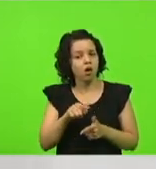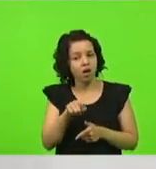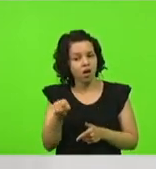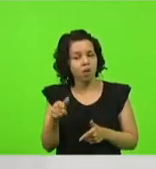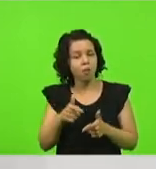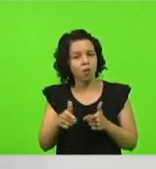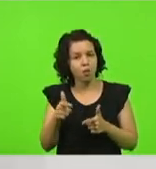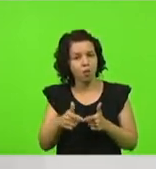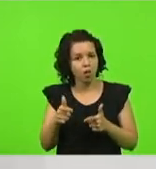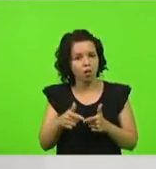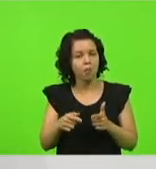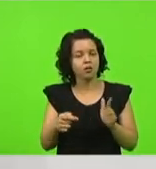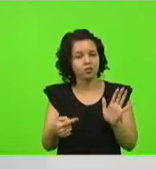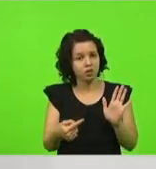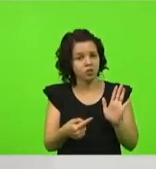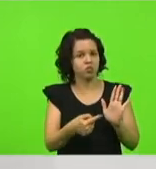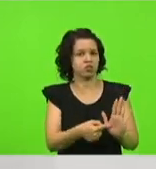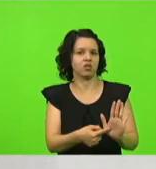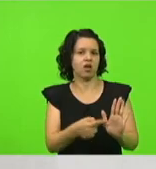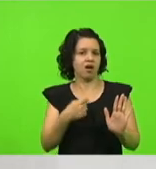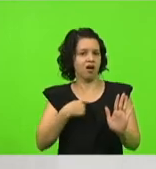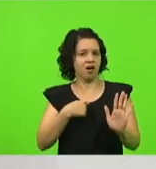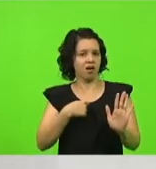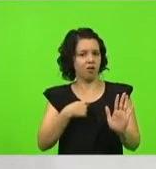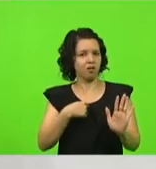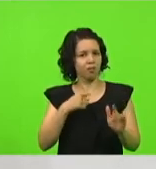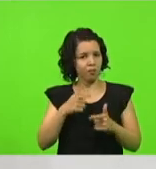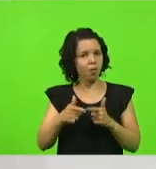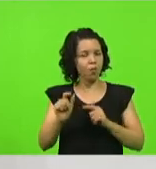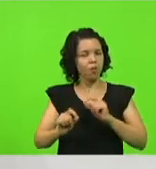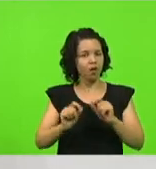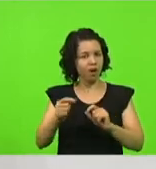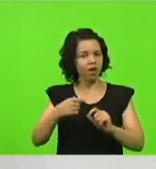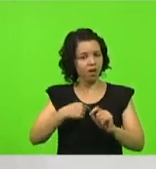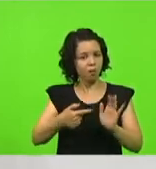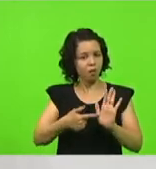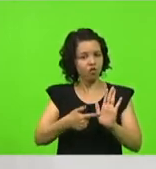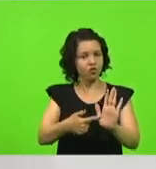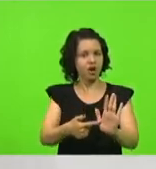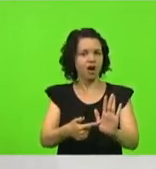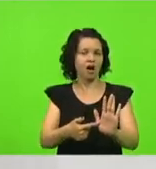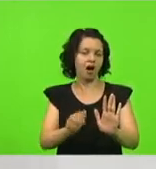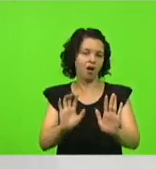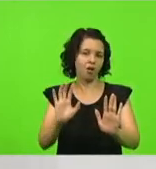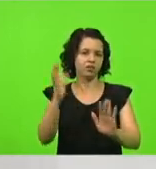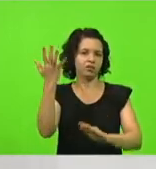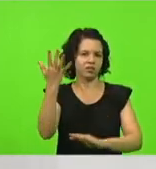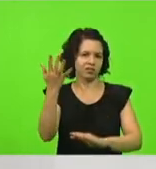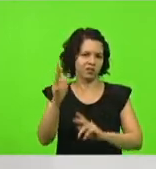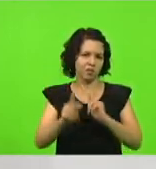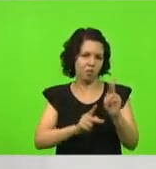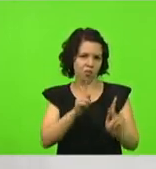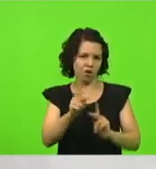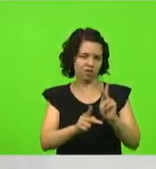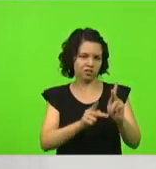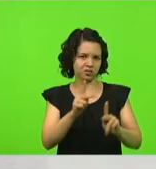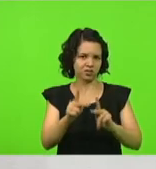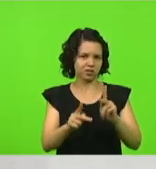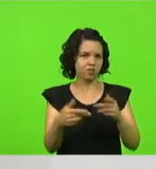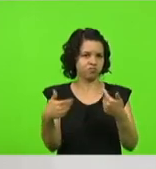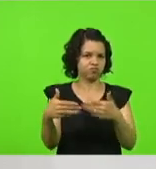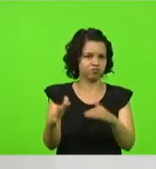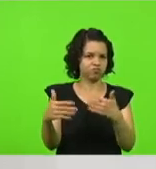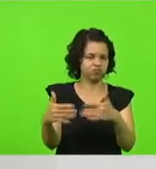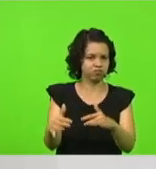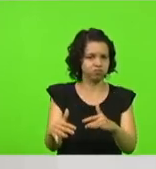lá denunciar isso. O problema é eu ir lá mostrar o que está acontecendo. Não é deixar a população se lascando